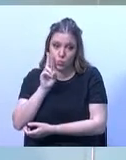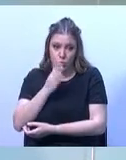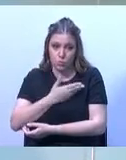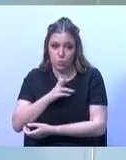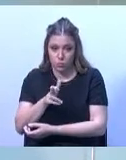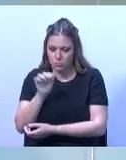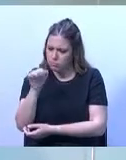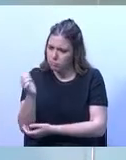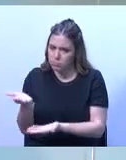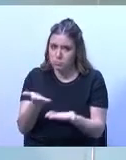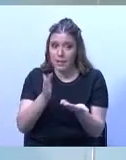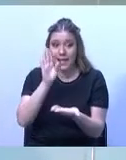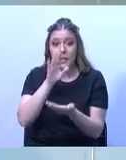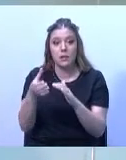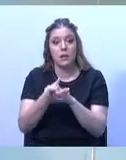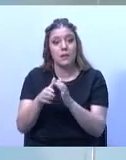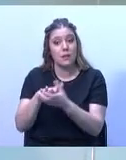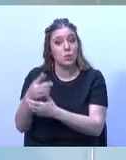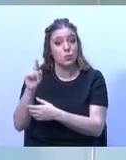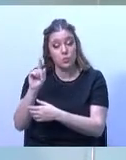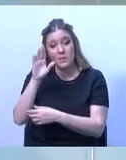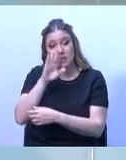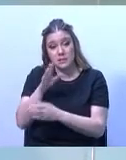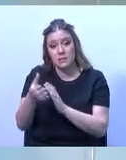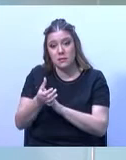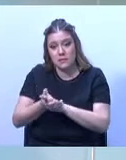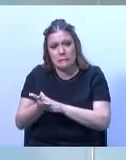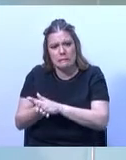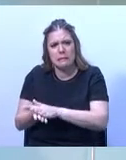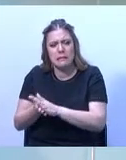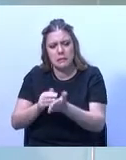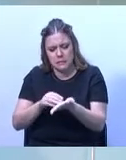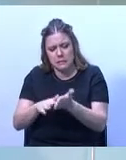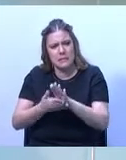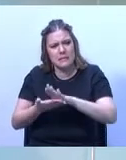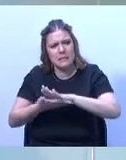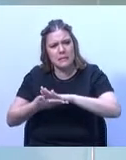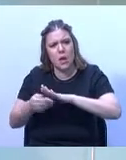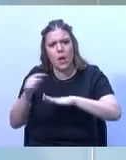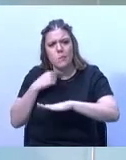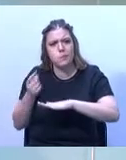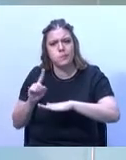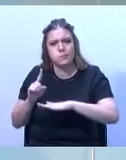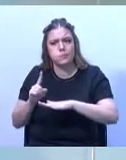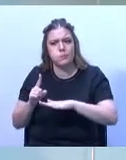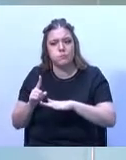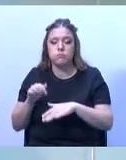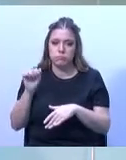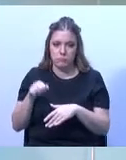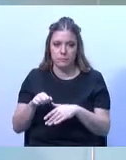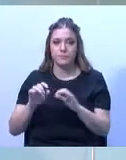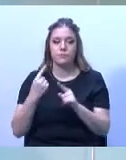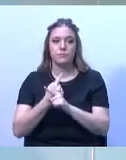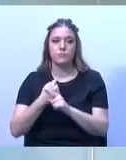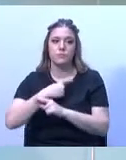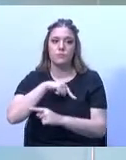nada, quando me descalço, tenho a sola do pé toda esfolada. Pronto. Há produtos que